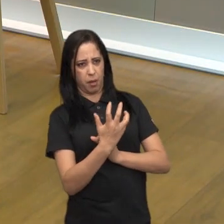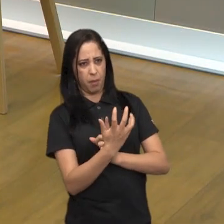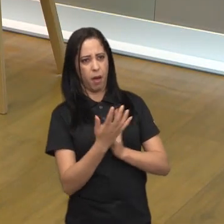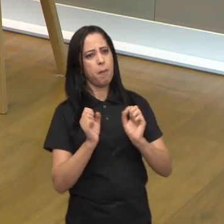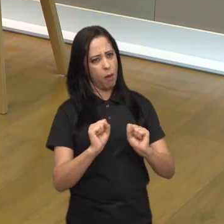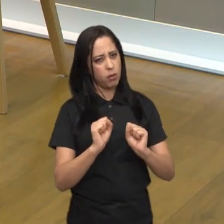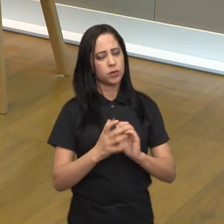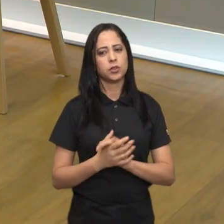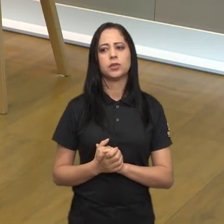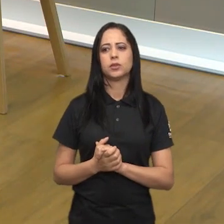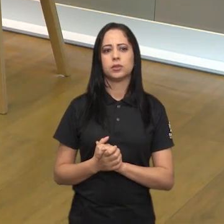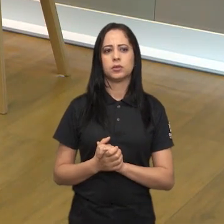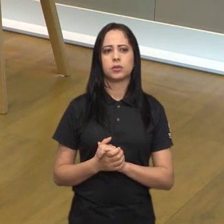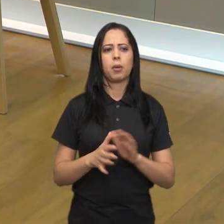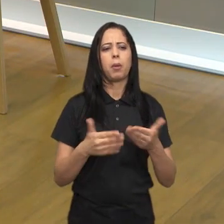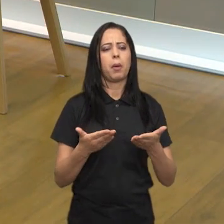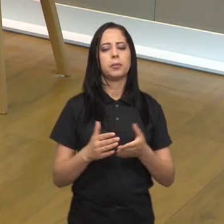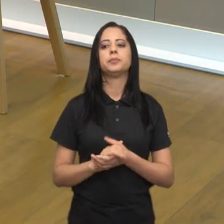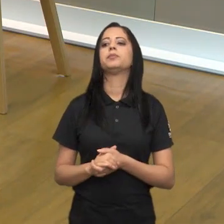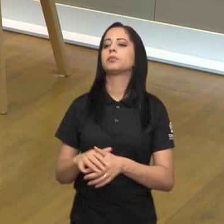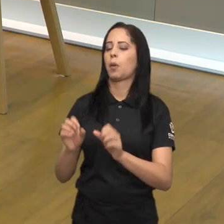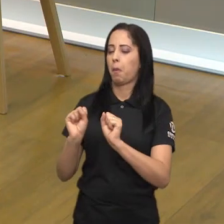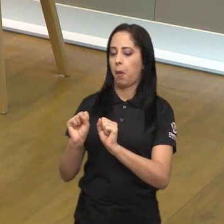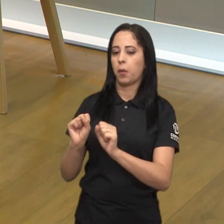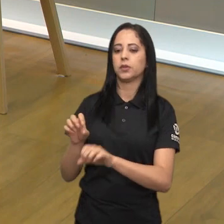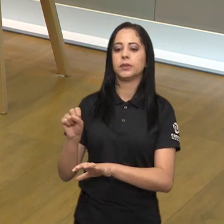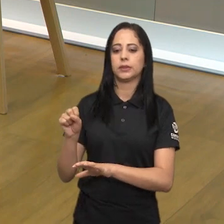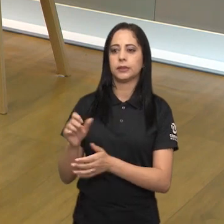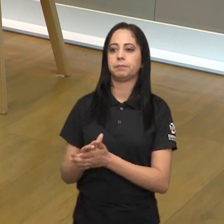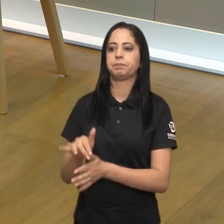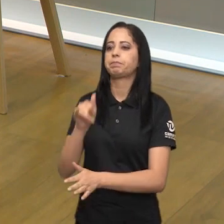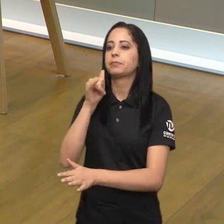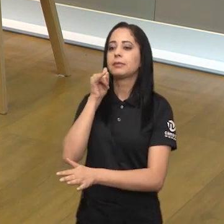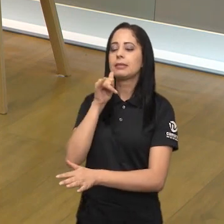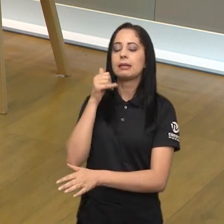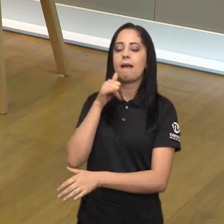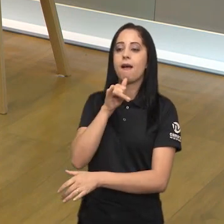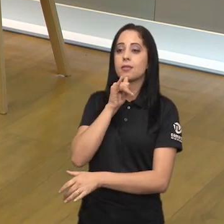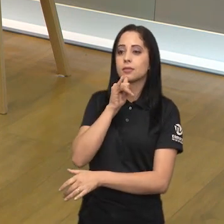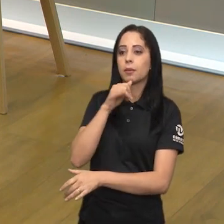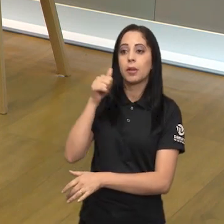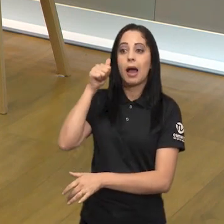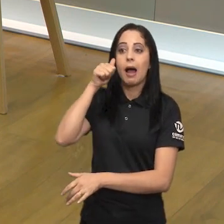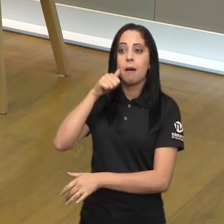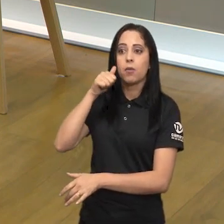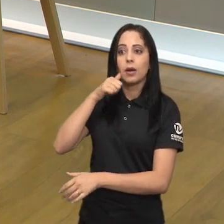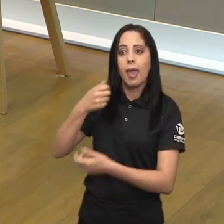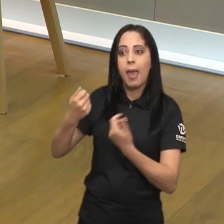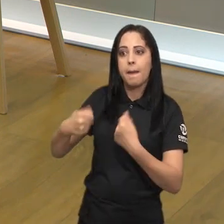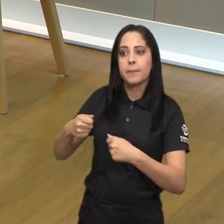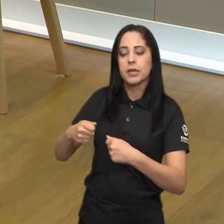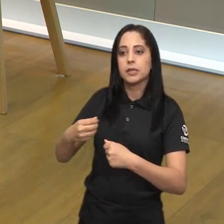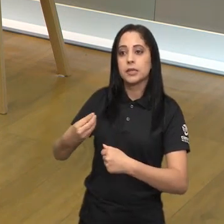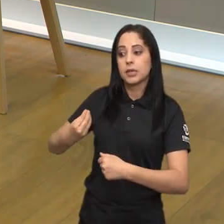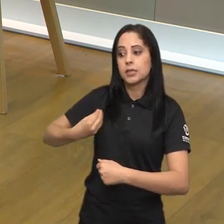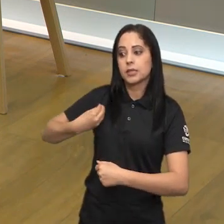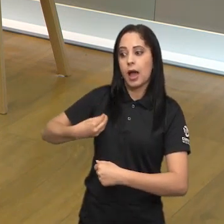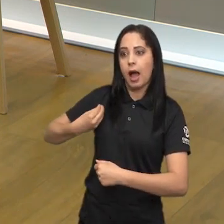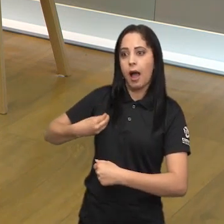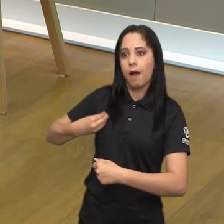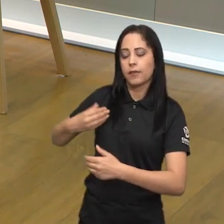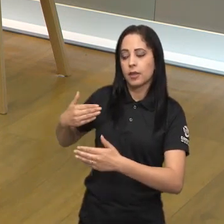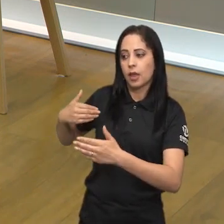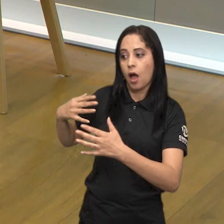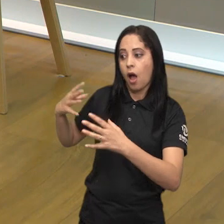pode contribuir com isso? Alguns fatores? Pode. Quais são? A mulher, na verdade, tem que estar bem equilibrada. E a vida inteira pensar